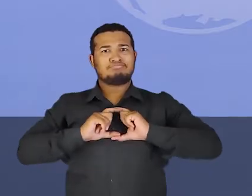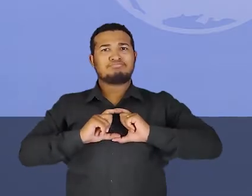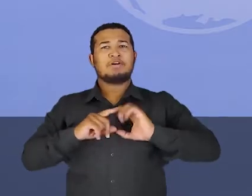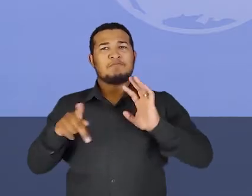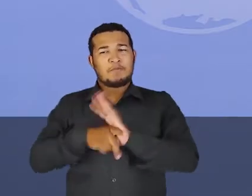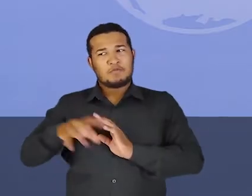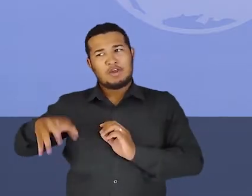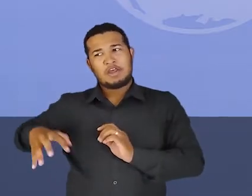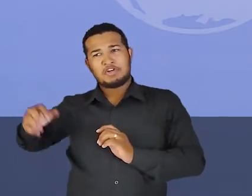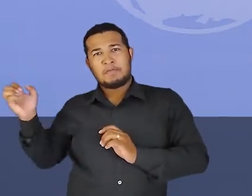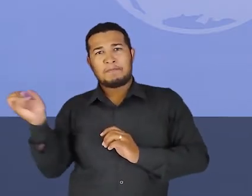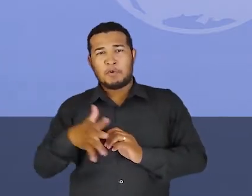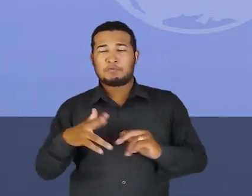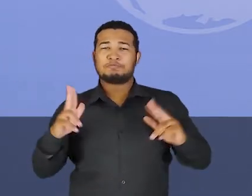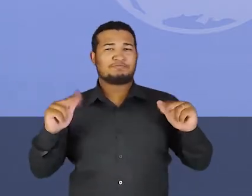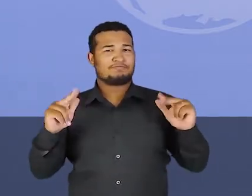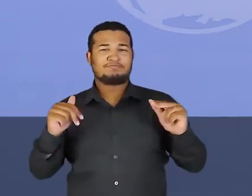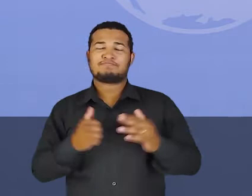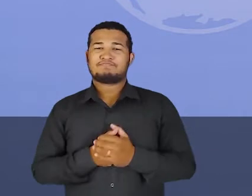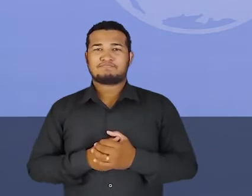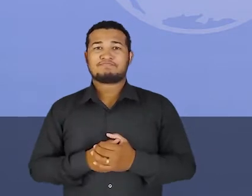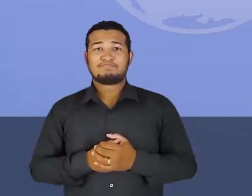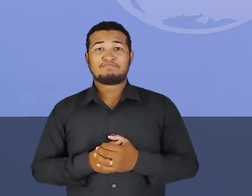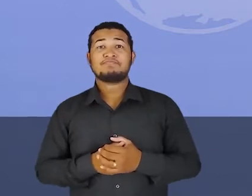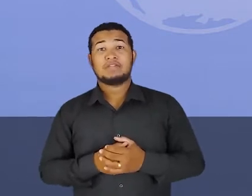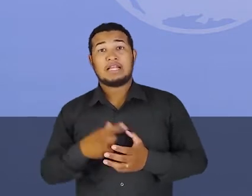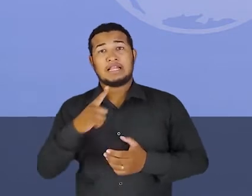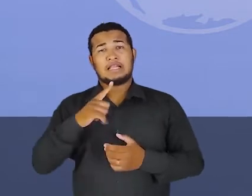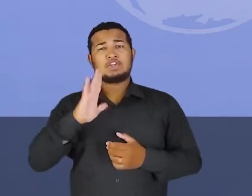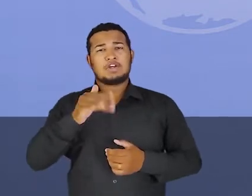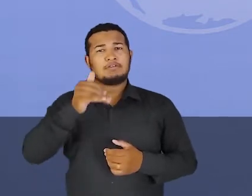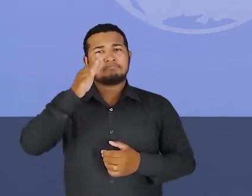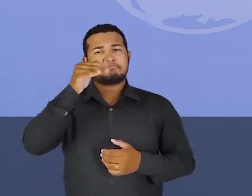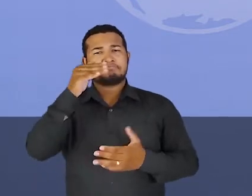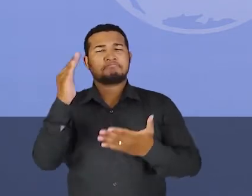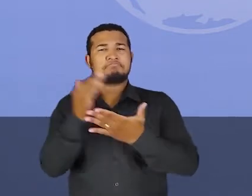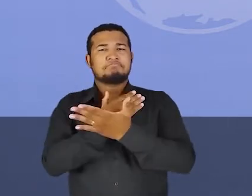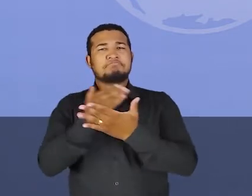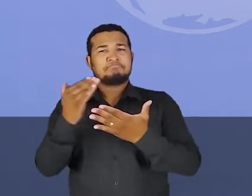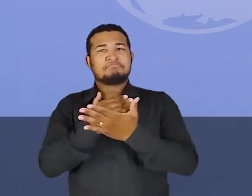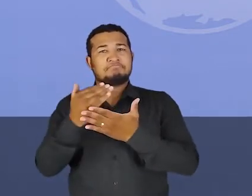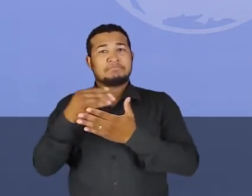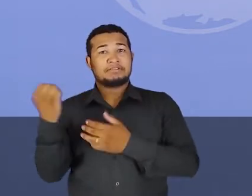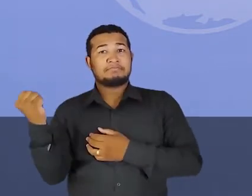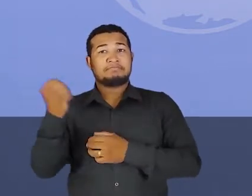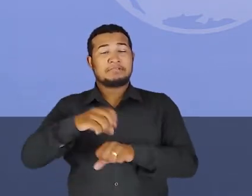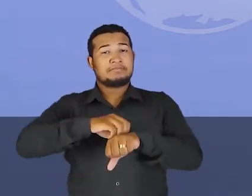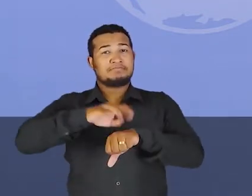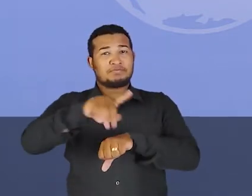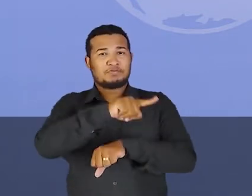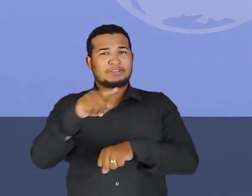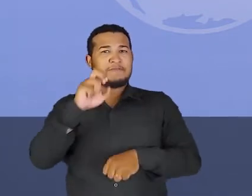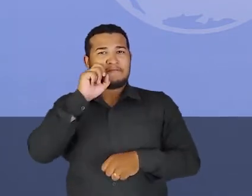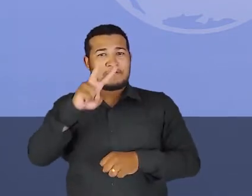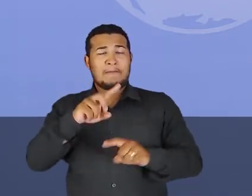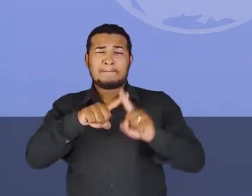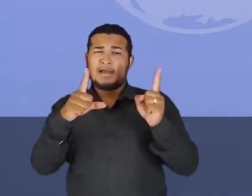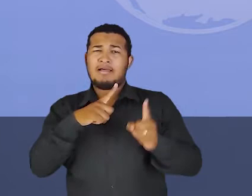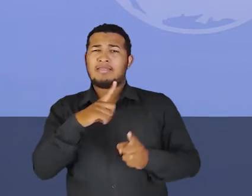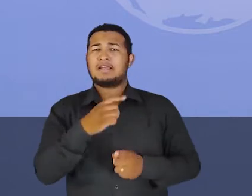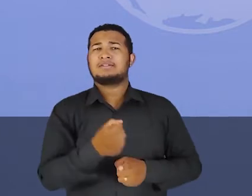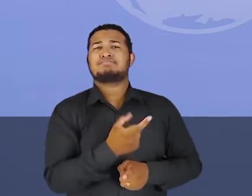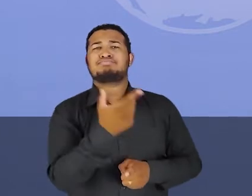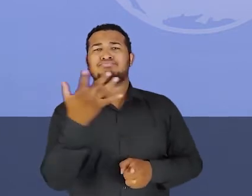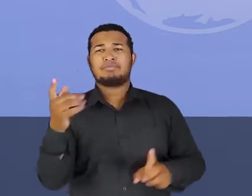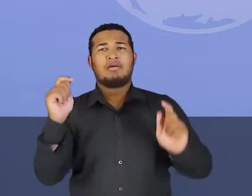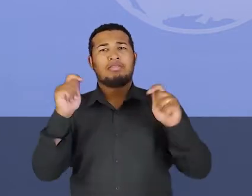Então você pode observar comigo, nós temos aí algumas curiosidades que trazemos para vocês estarem acompanhando, mas tem muitas outras que você pode